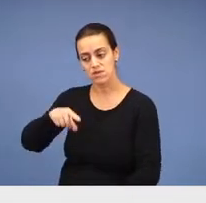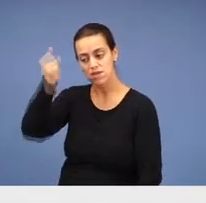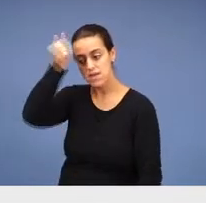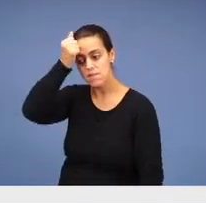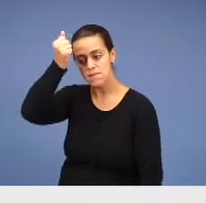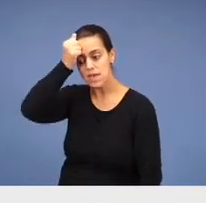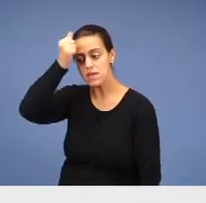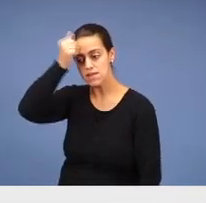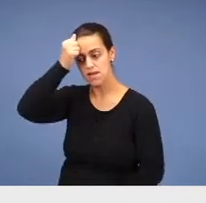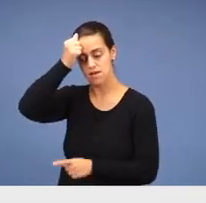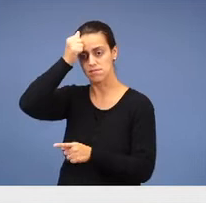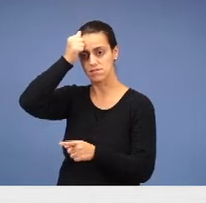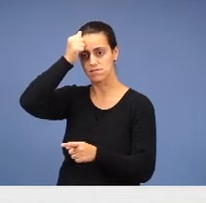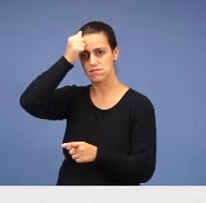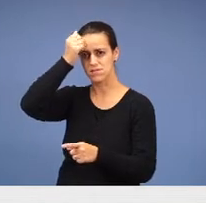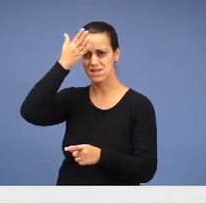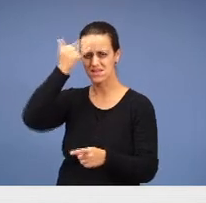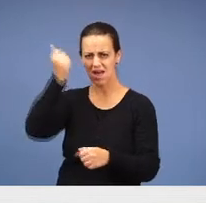quantos anos?